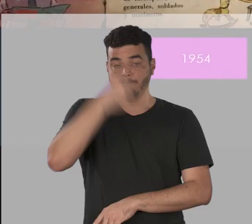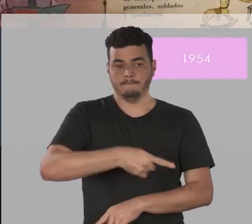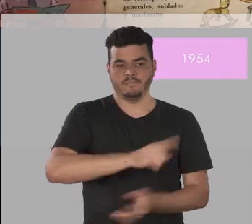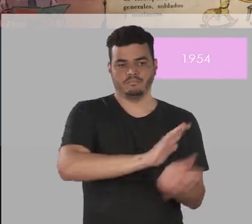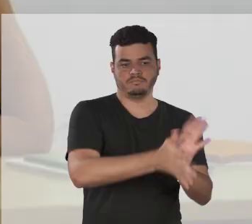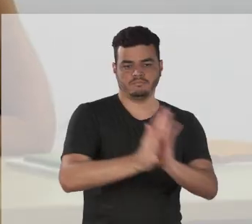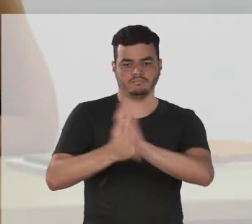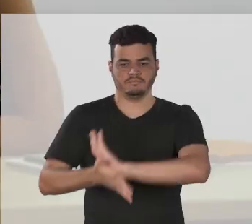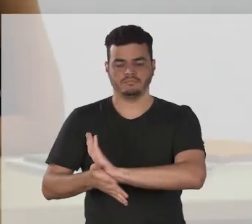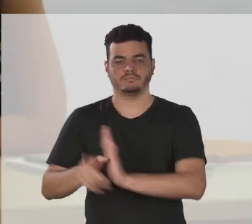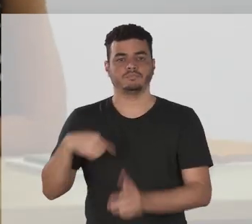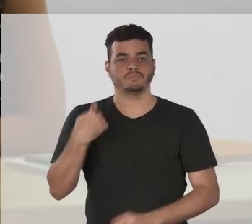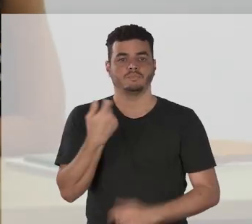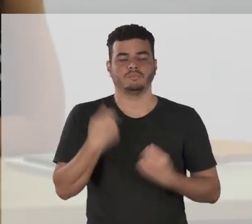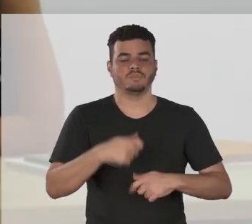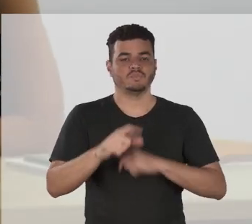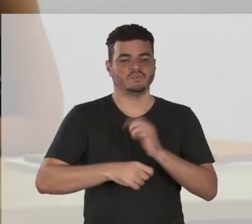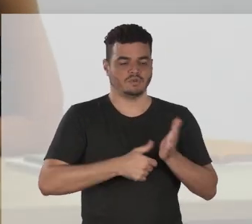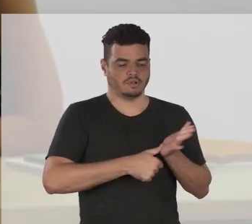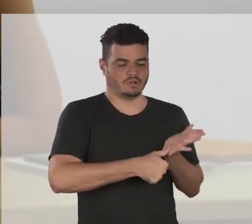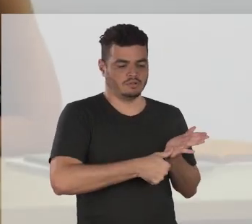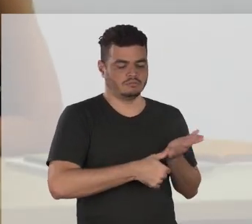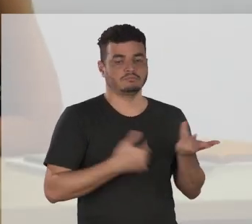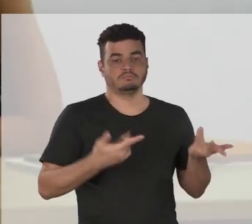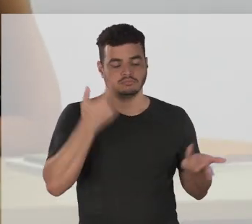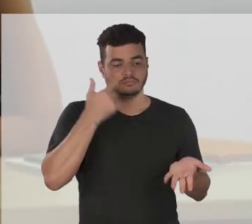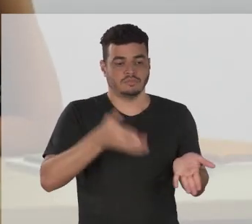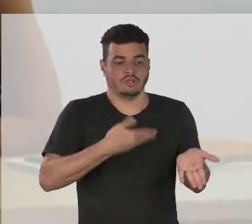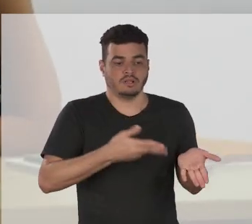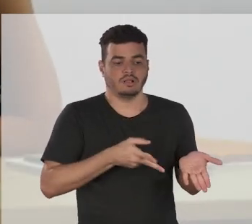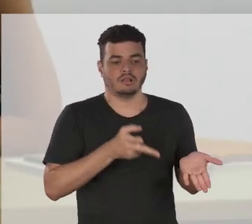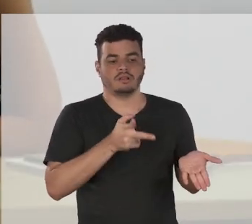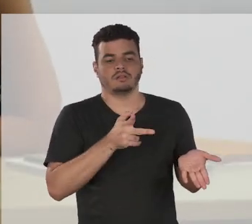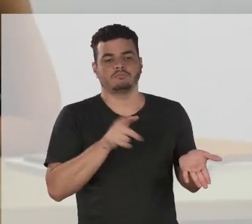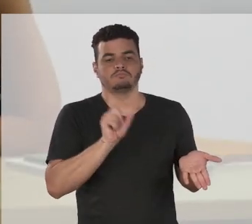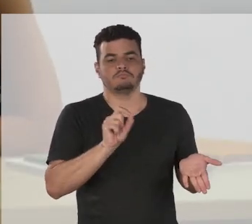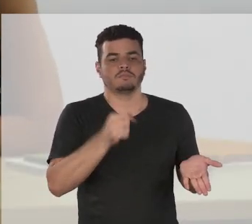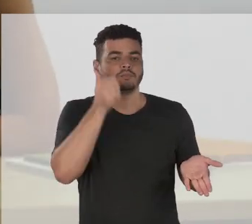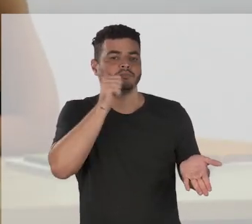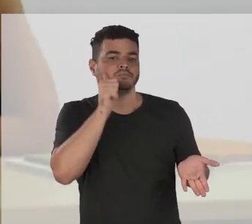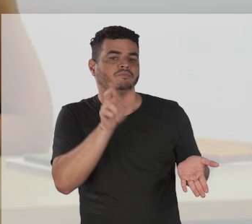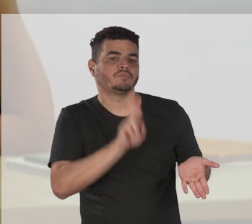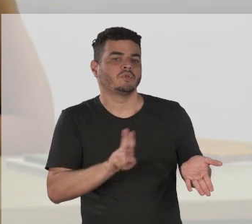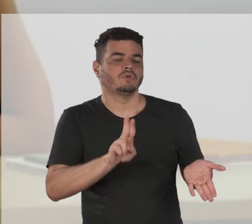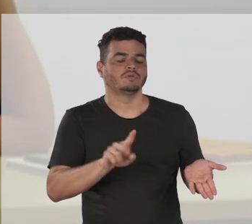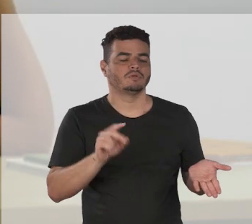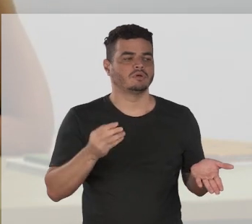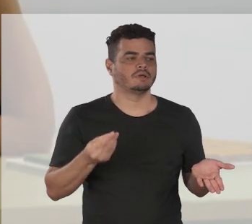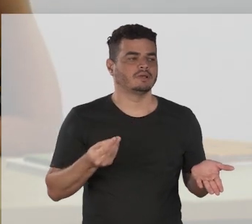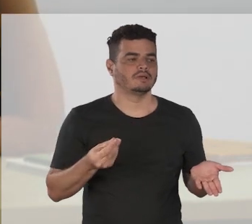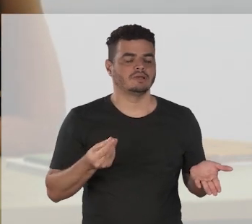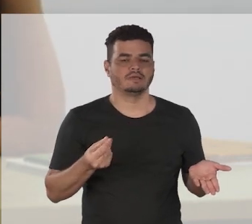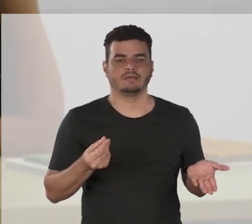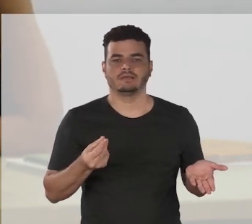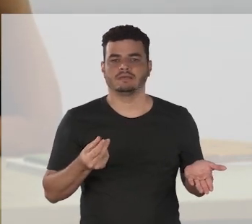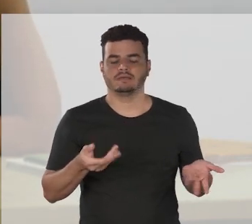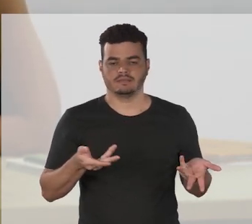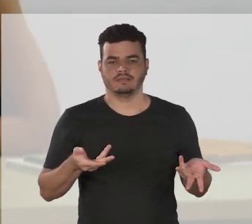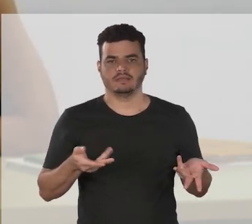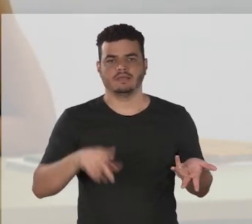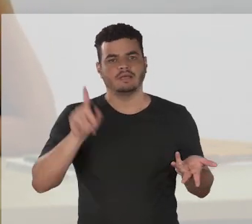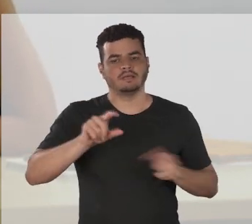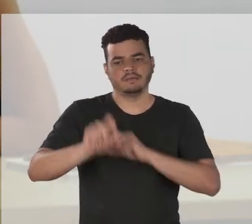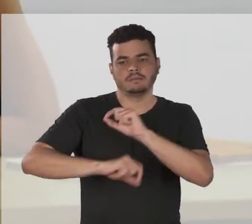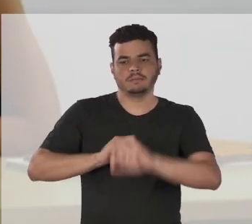porque tinha que tirar os nomes. Então, esse livro foi usado por uma mulher criança, né,